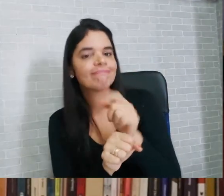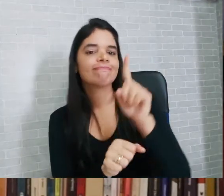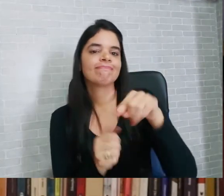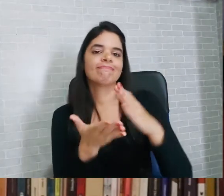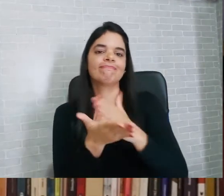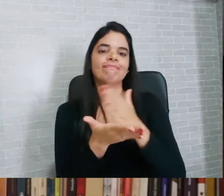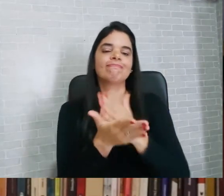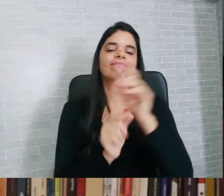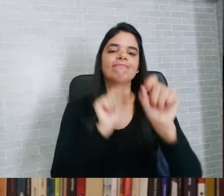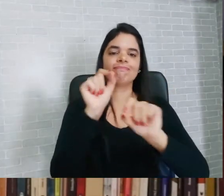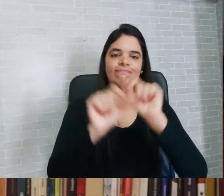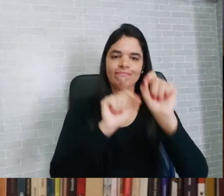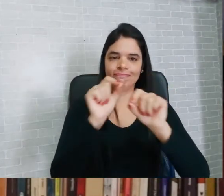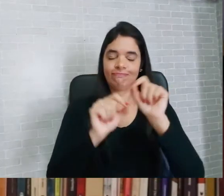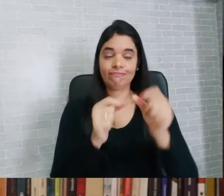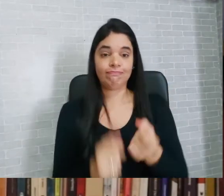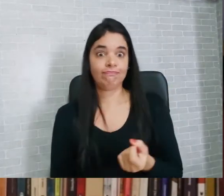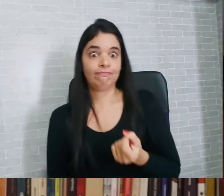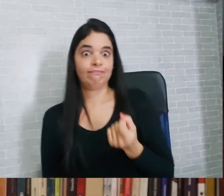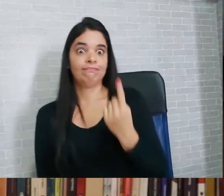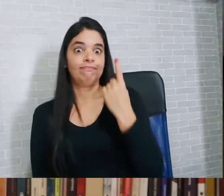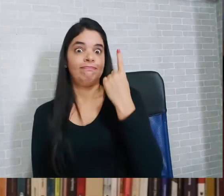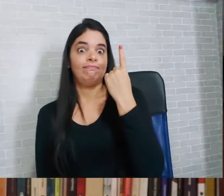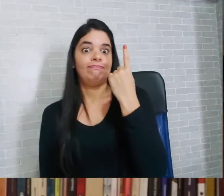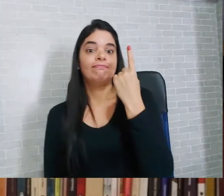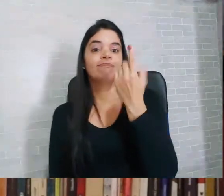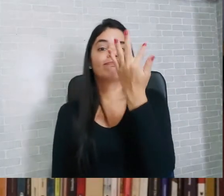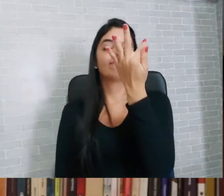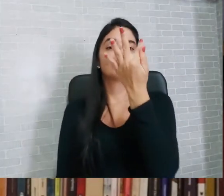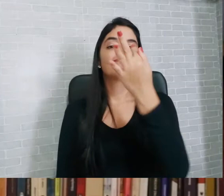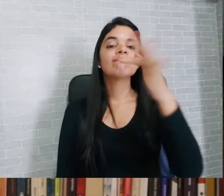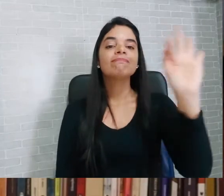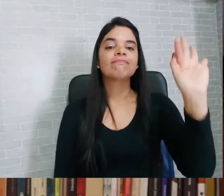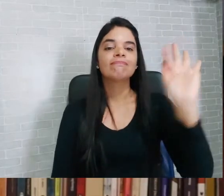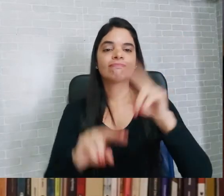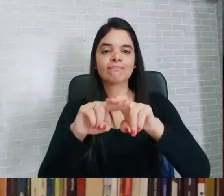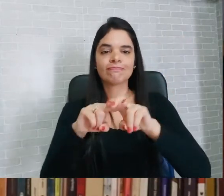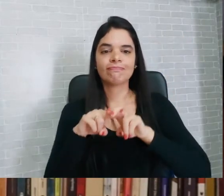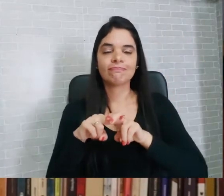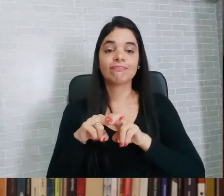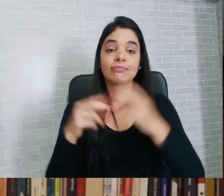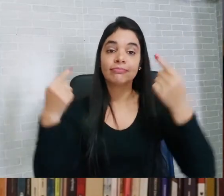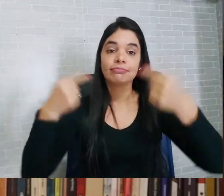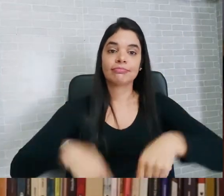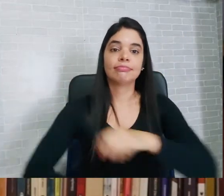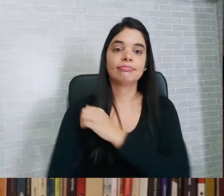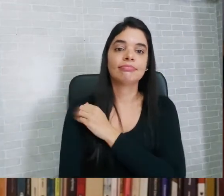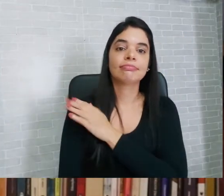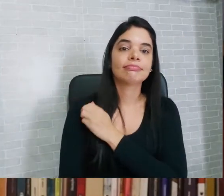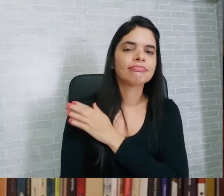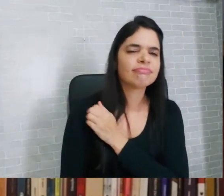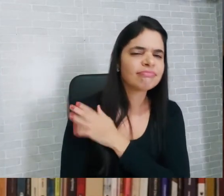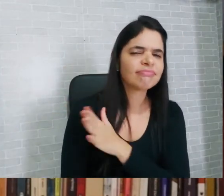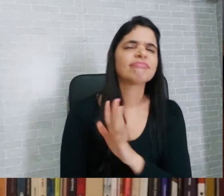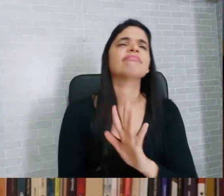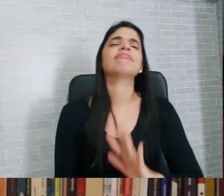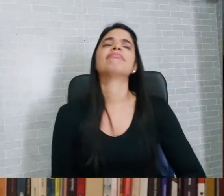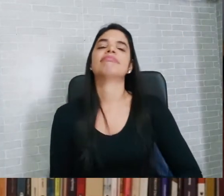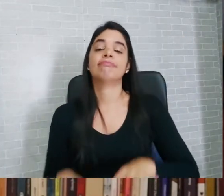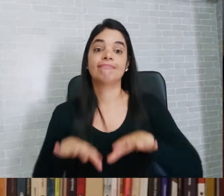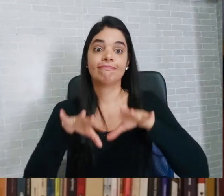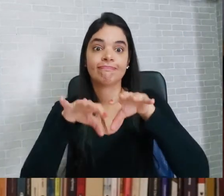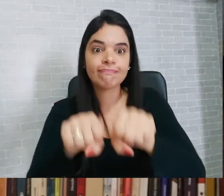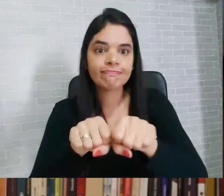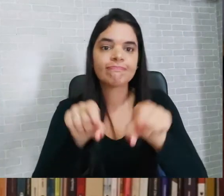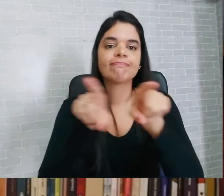obra que foi um escândalo na França, porque ela é um escândalo contra o racismo, contra a xenofobia, contra o